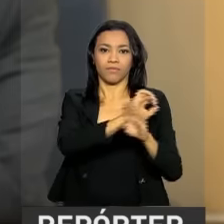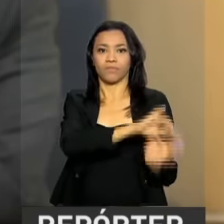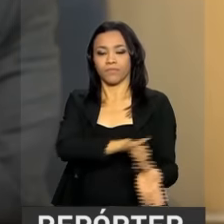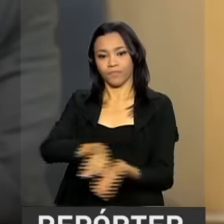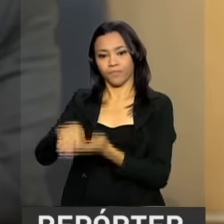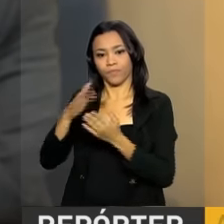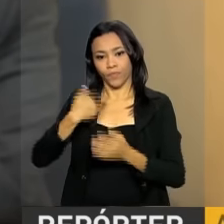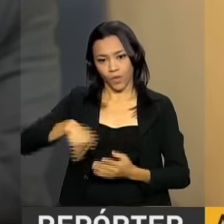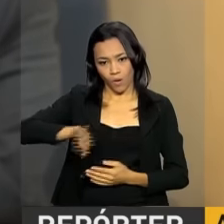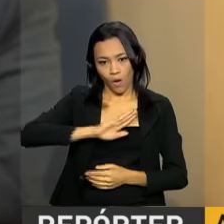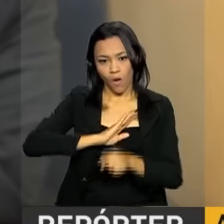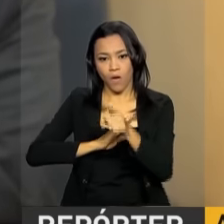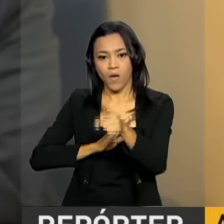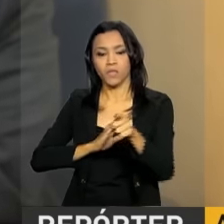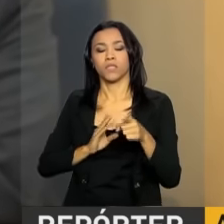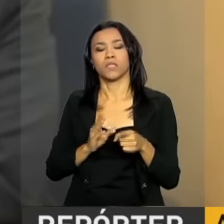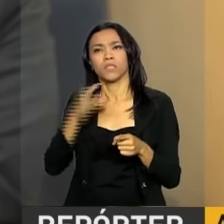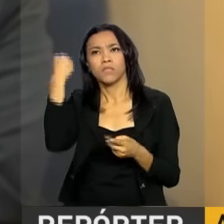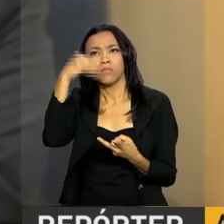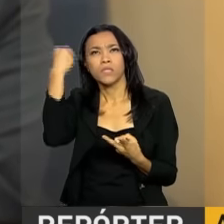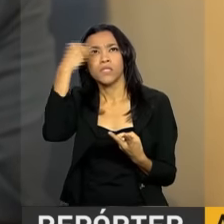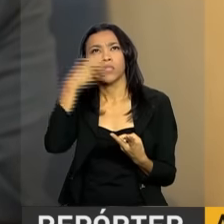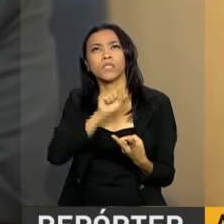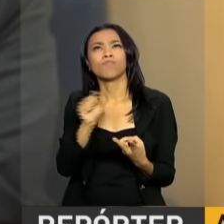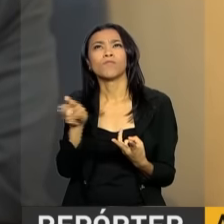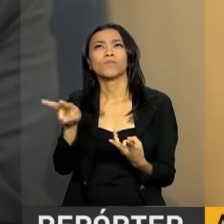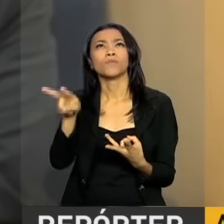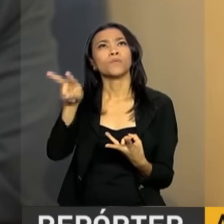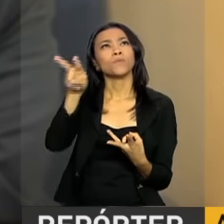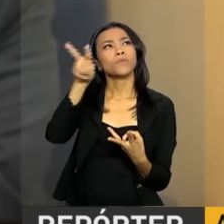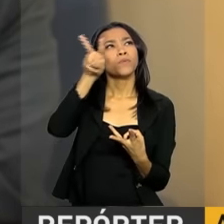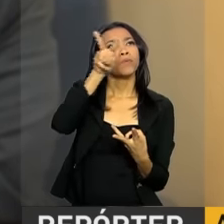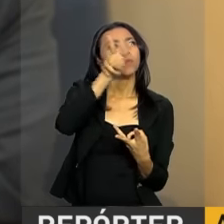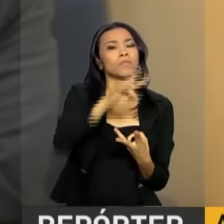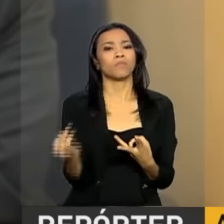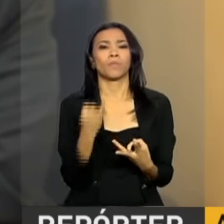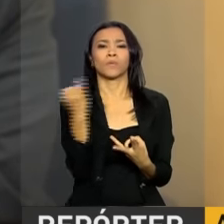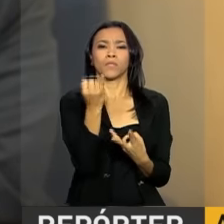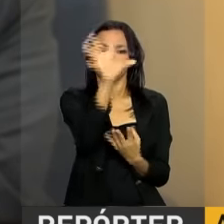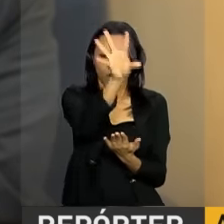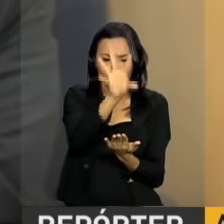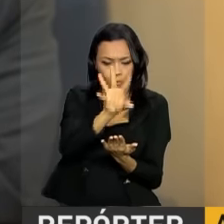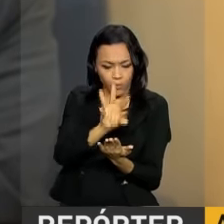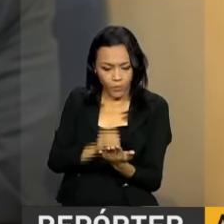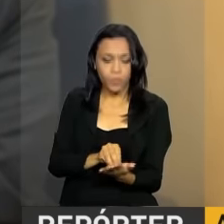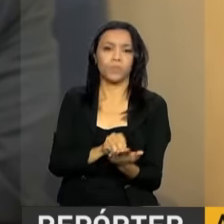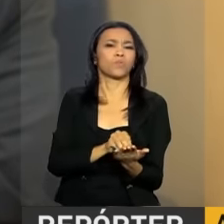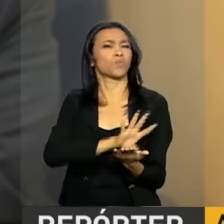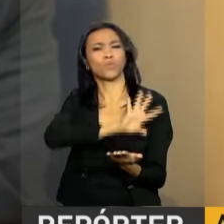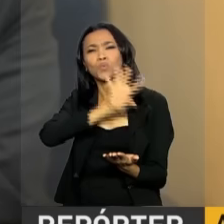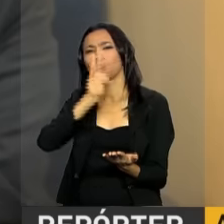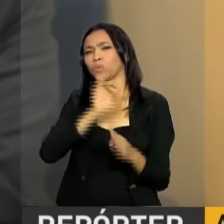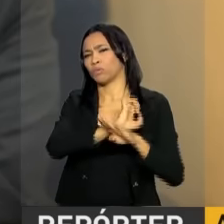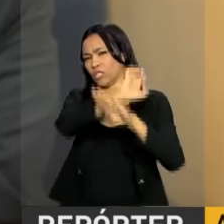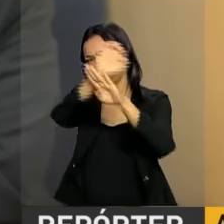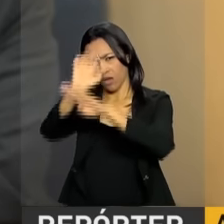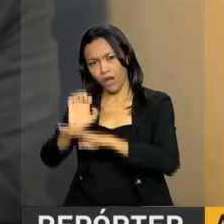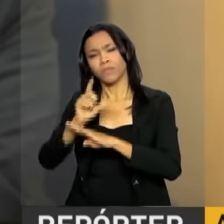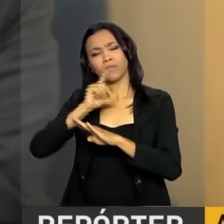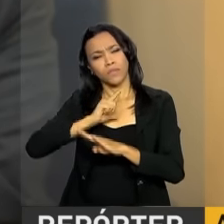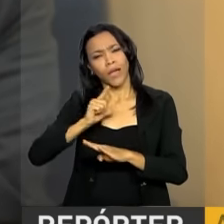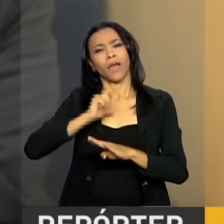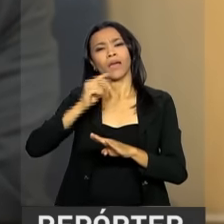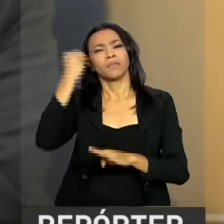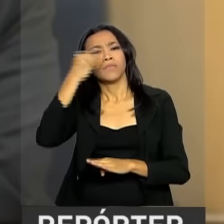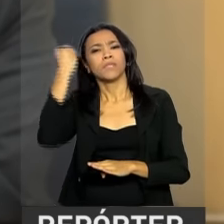estamos pegando todas as experiências importantes do Brasil todo todos os estados tem algo a